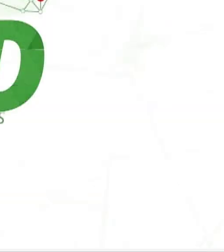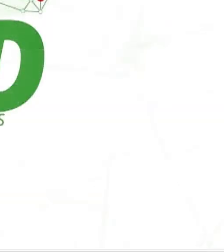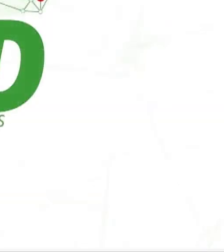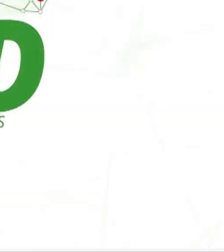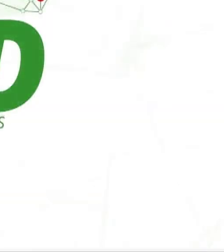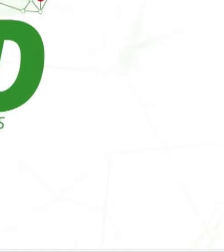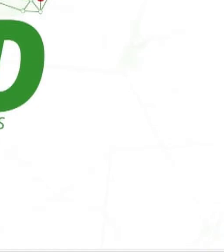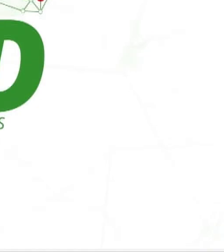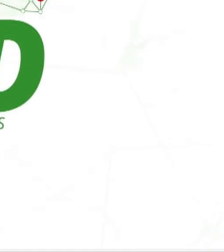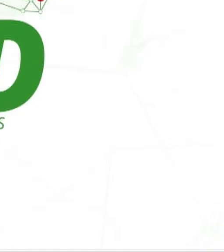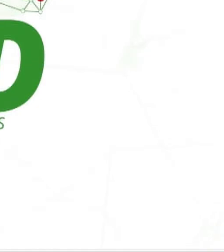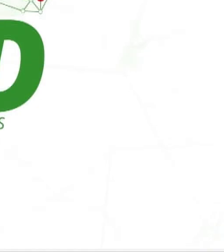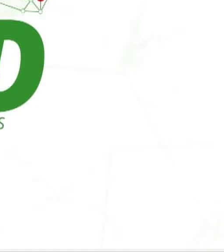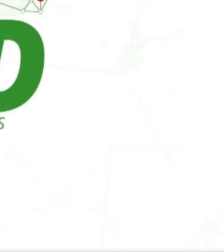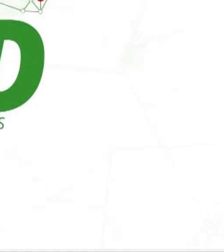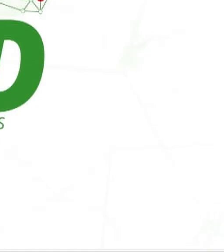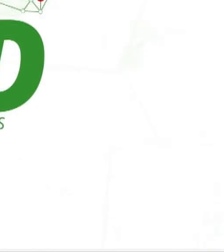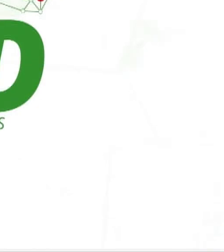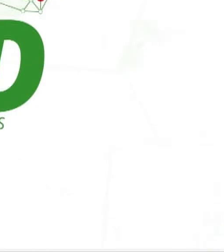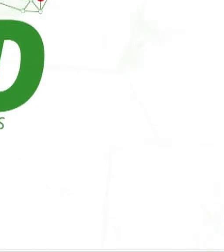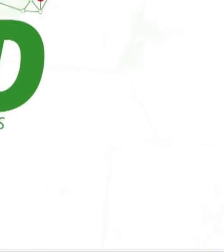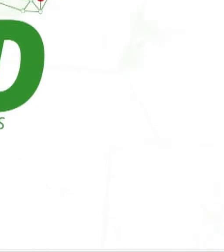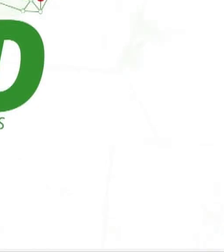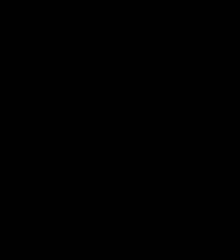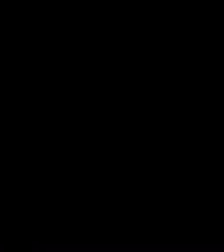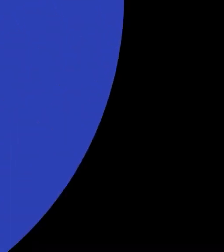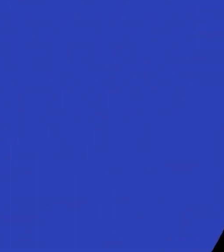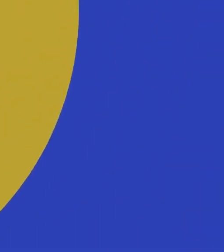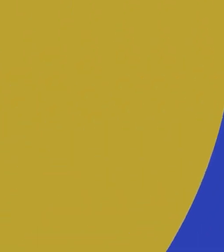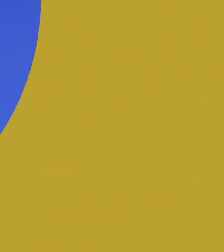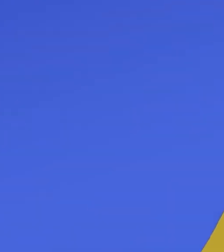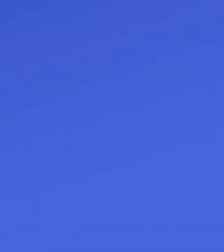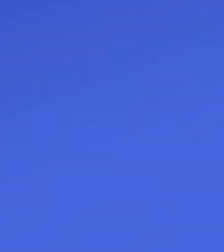Educação à distância, mudando realidades.